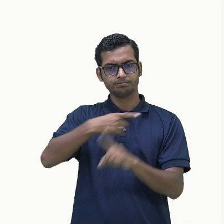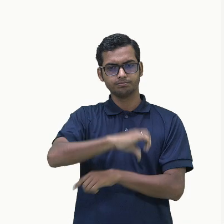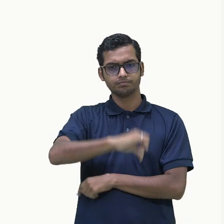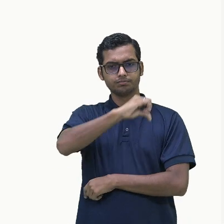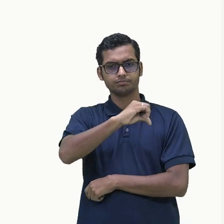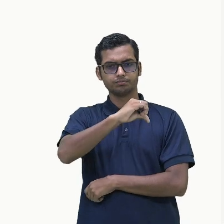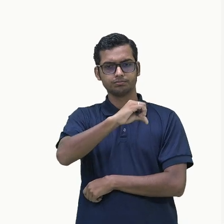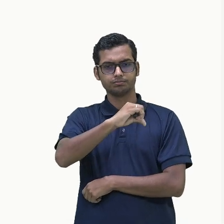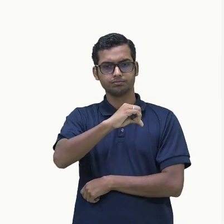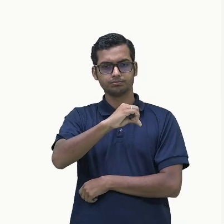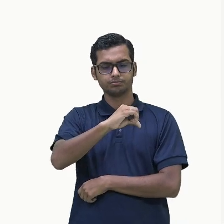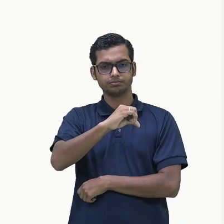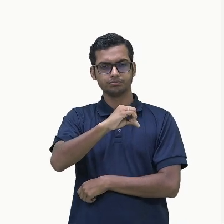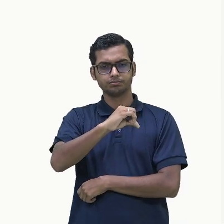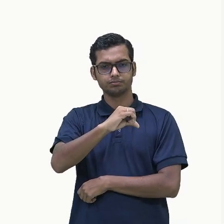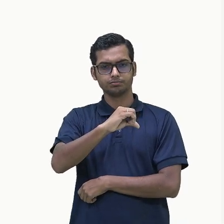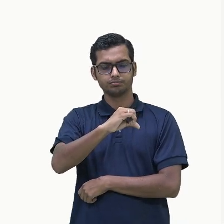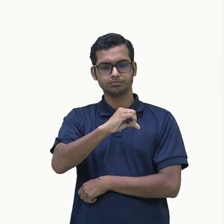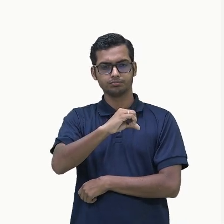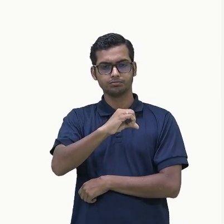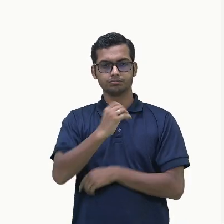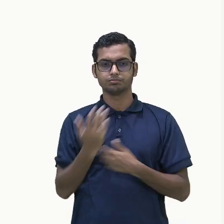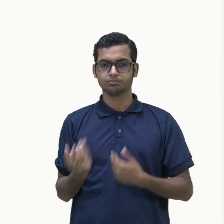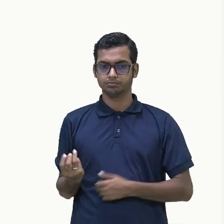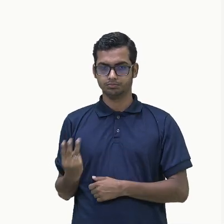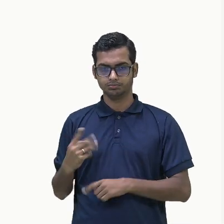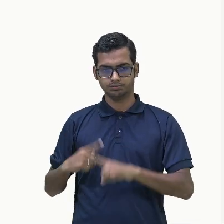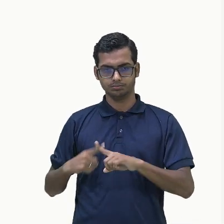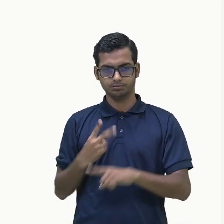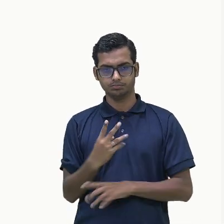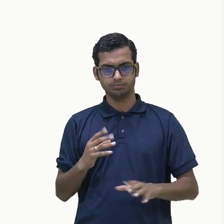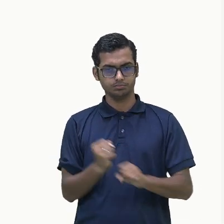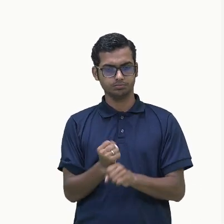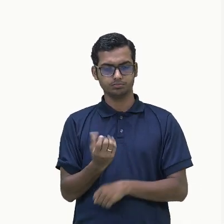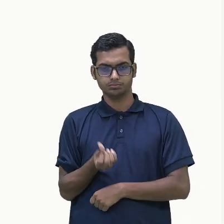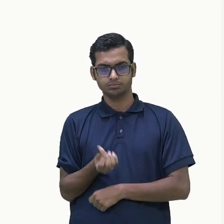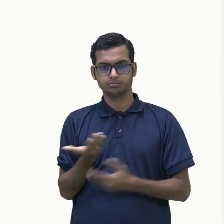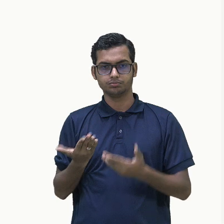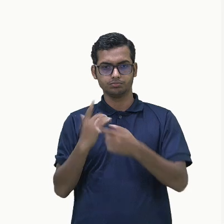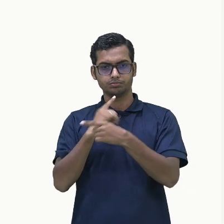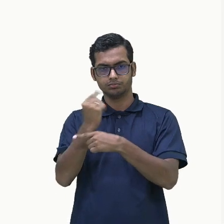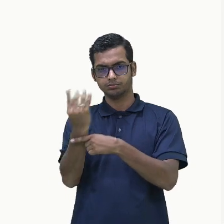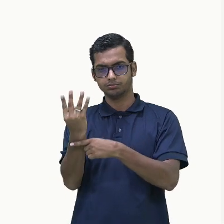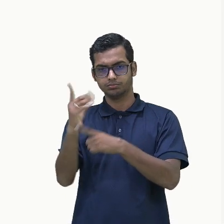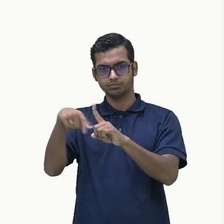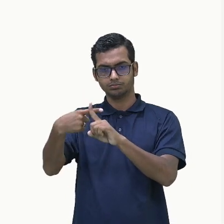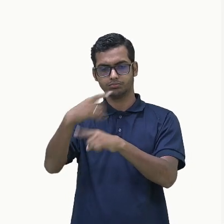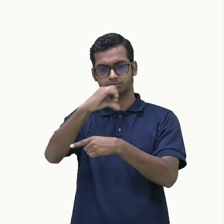3, 6. E agora eu faço essa soma. 4 mais 9.